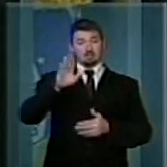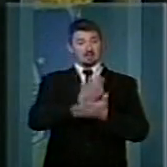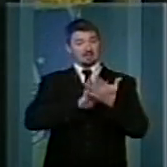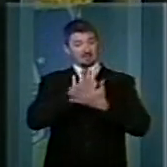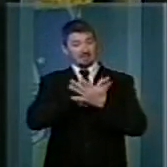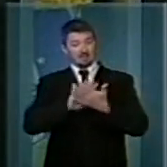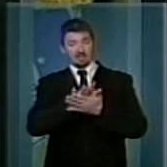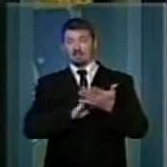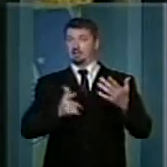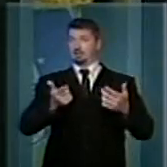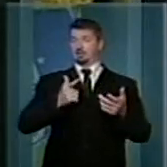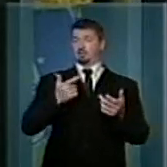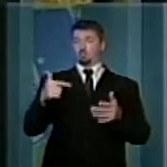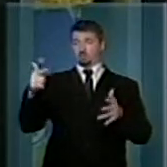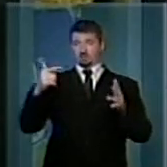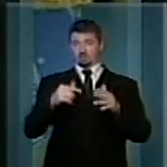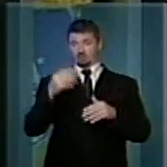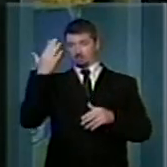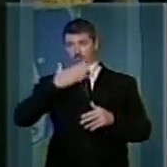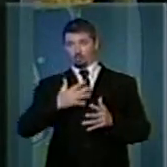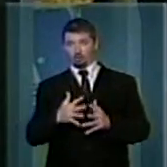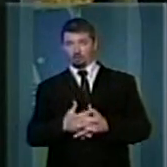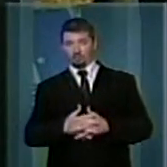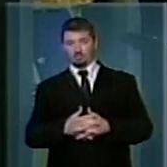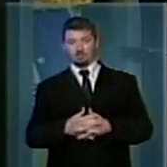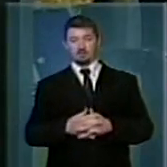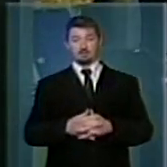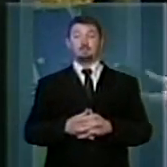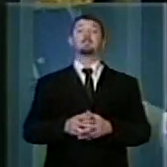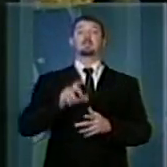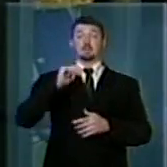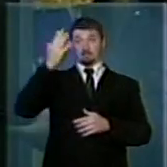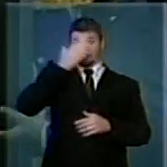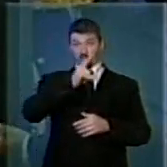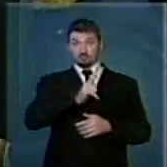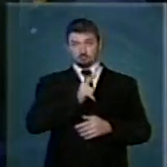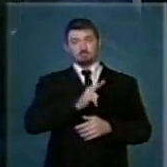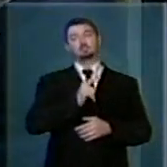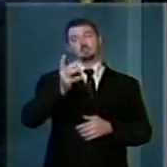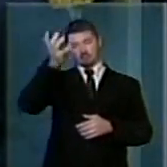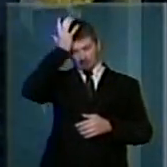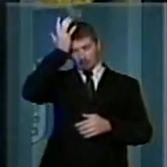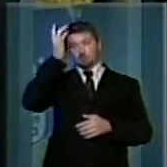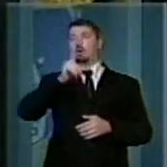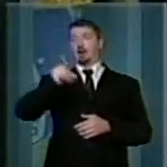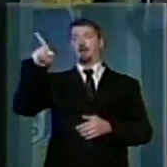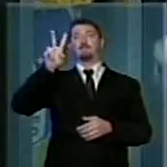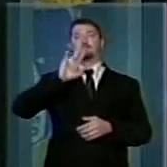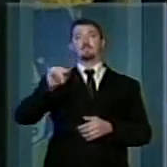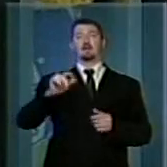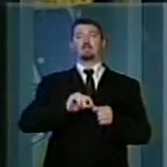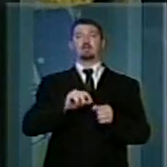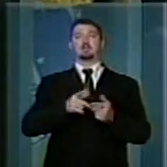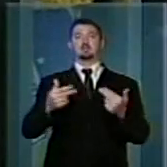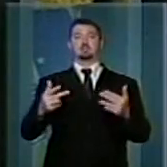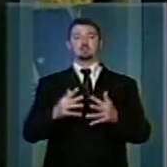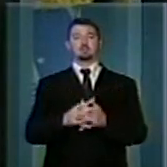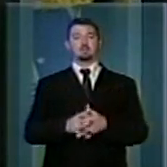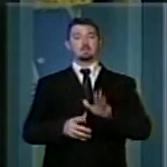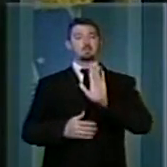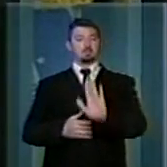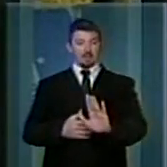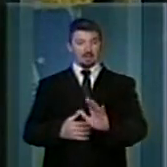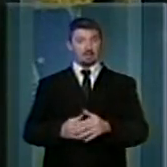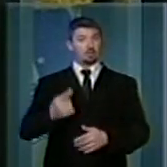As provas, quando existem, a presidenta Dilma Rousseff toma as providências,